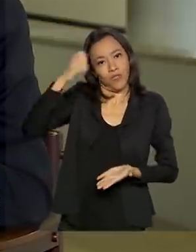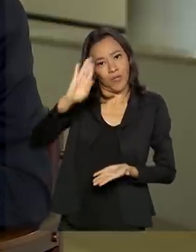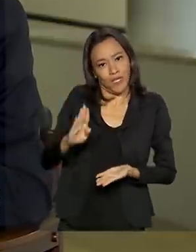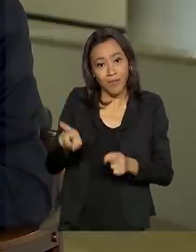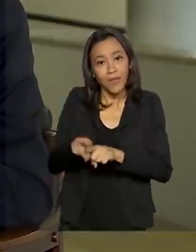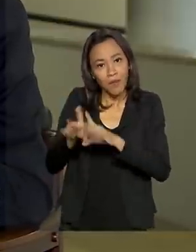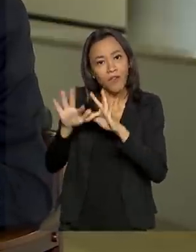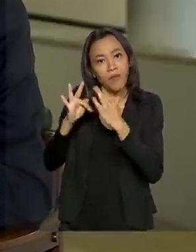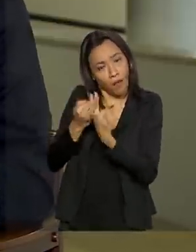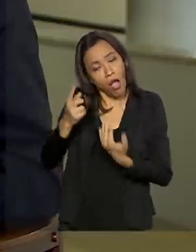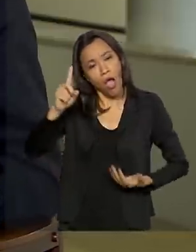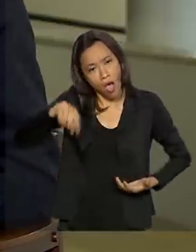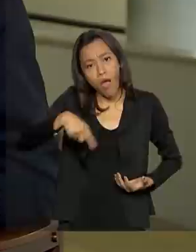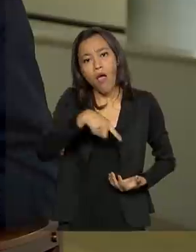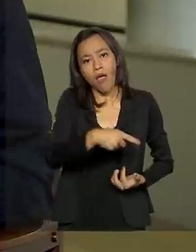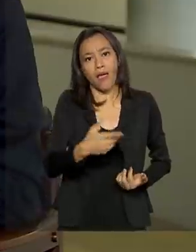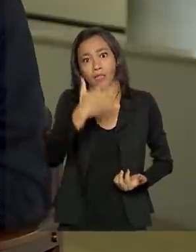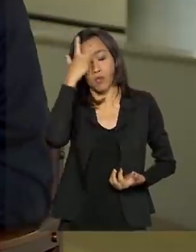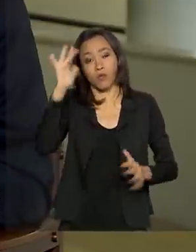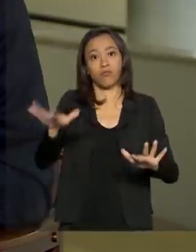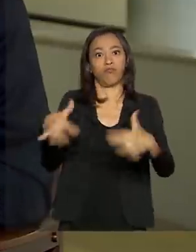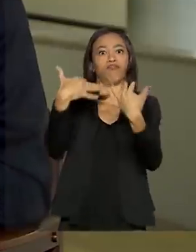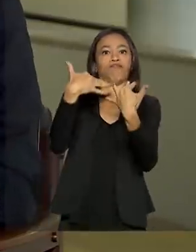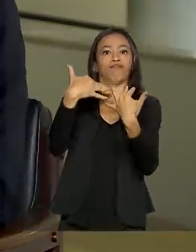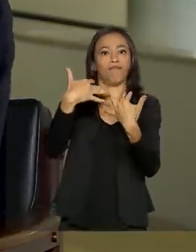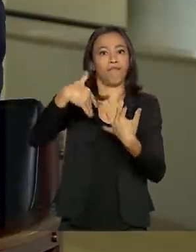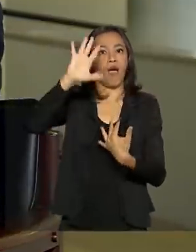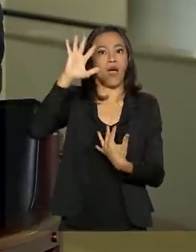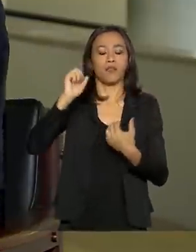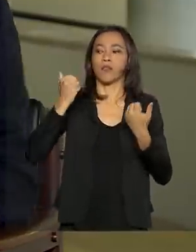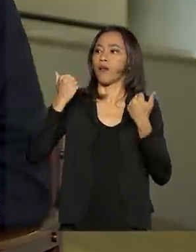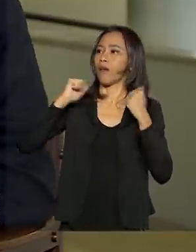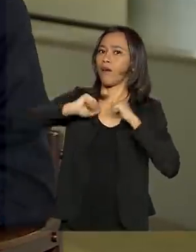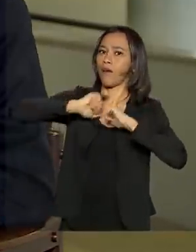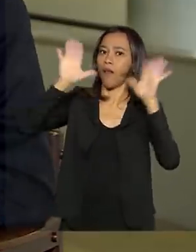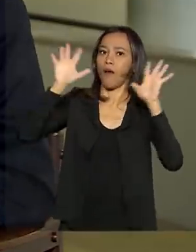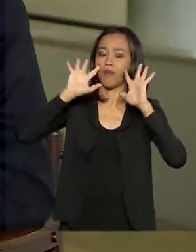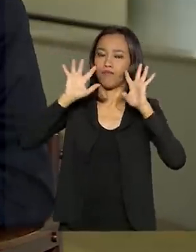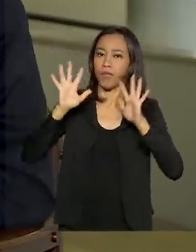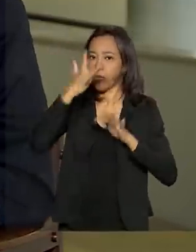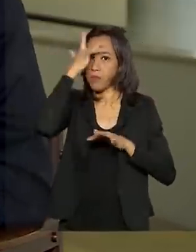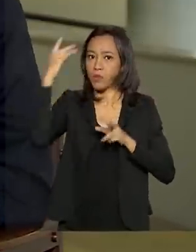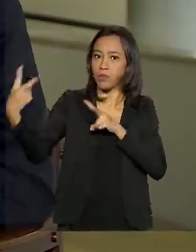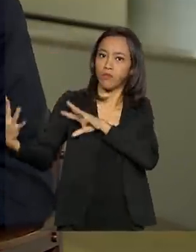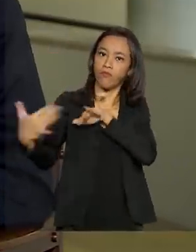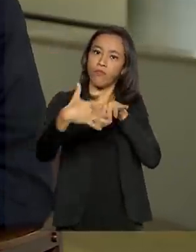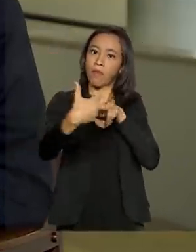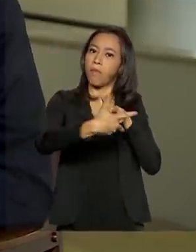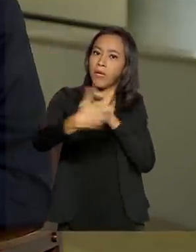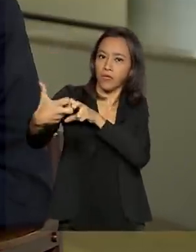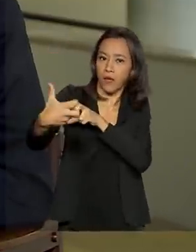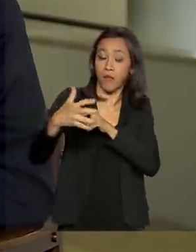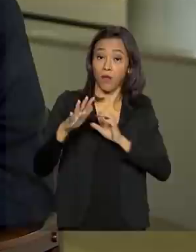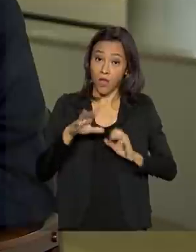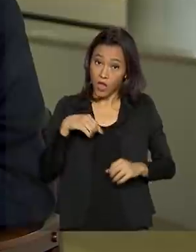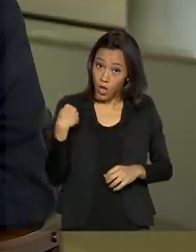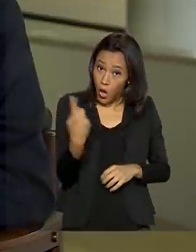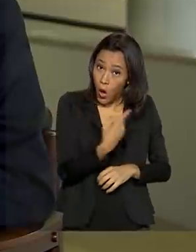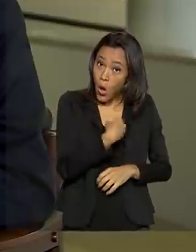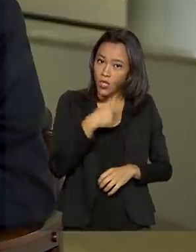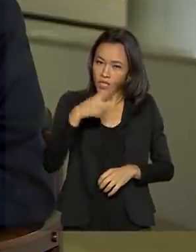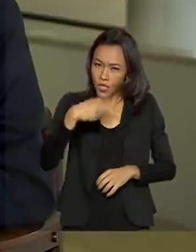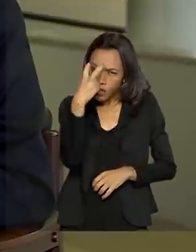é a missão que chama mais atenção, é a missão mais visível nossa. Mas nós somos a cabeça do sistema